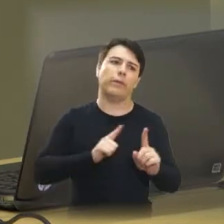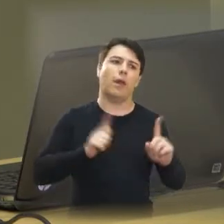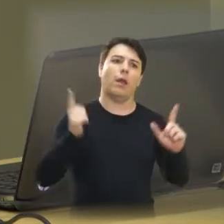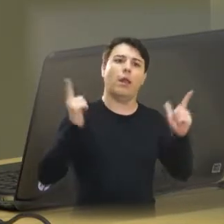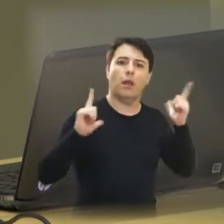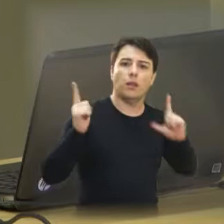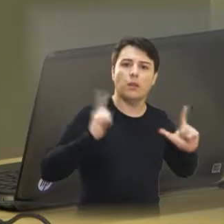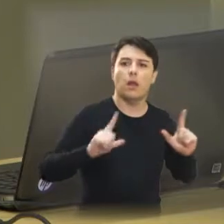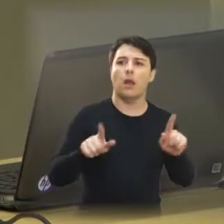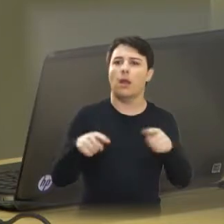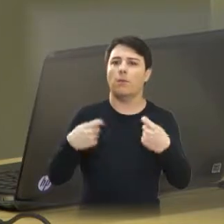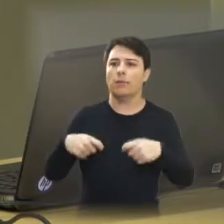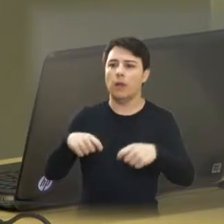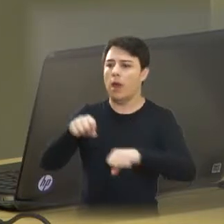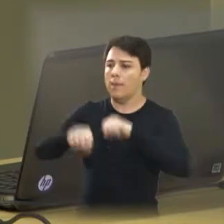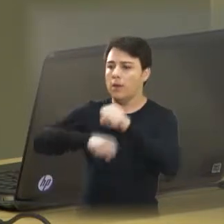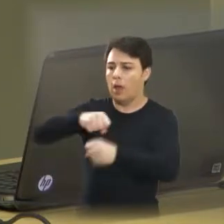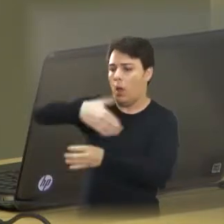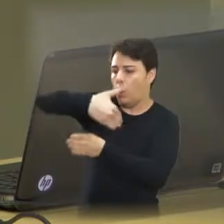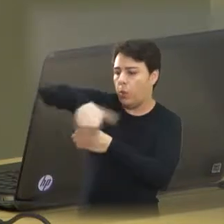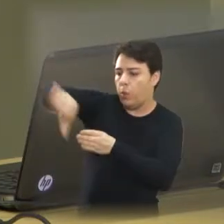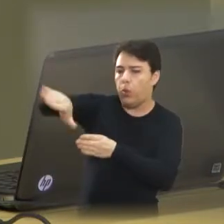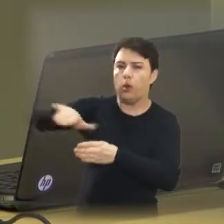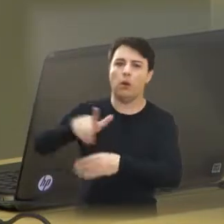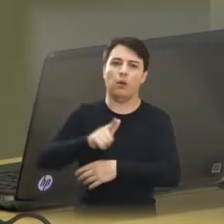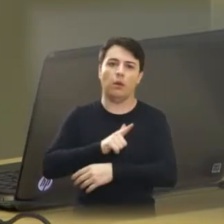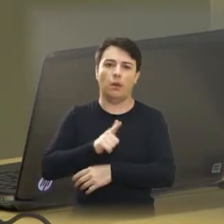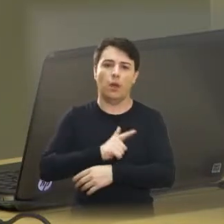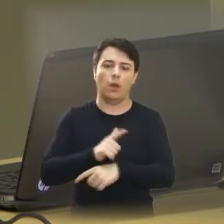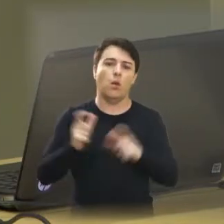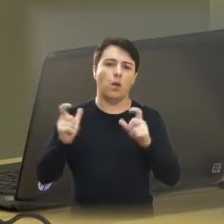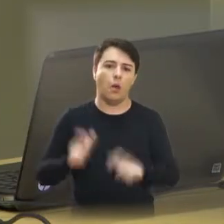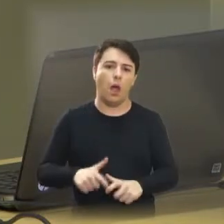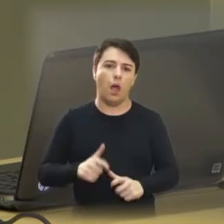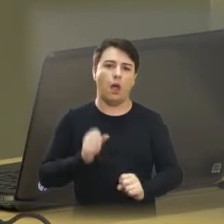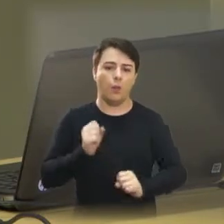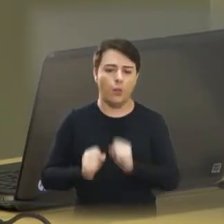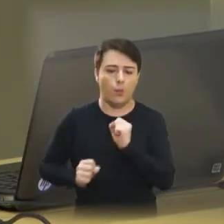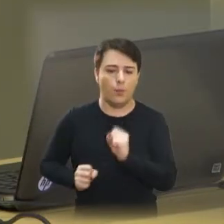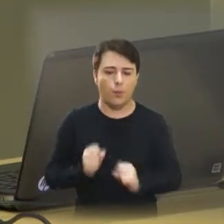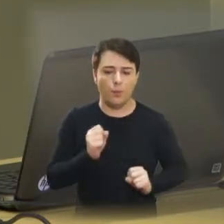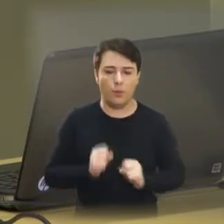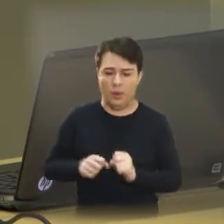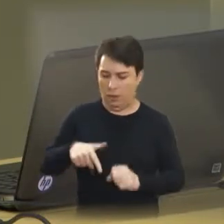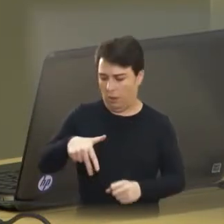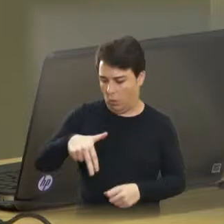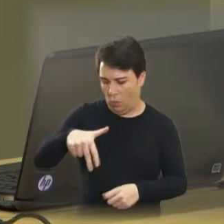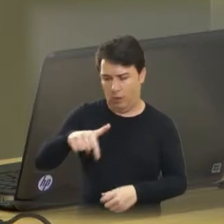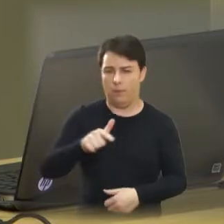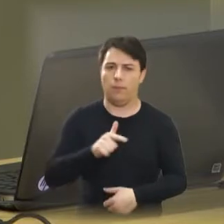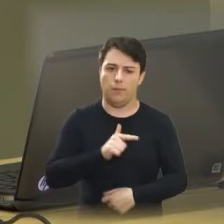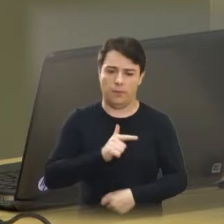permite ciclovia, pista de caminhada, algumas atividades específicas,